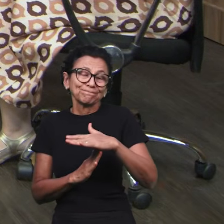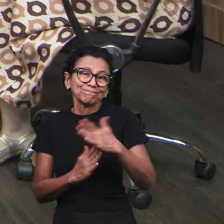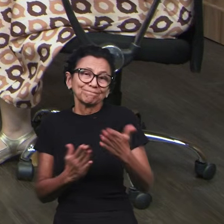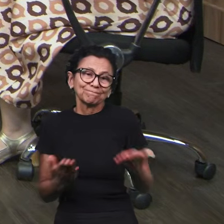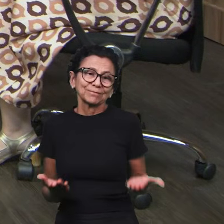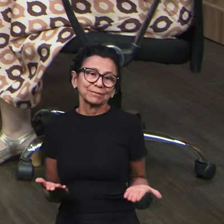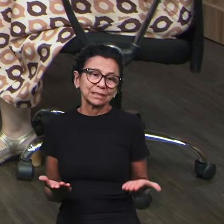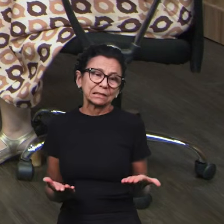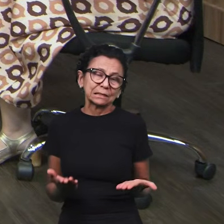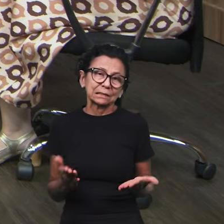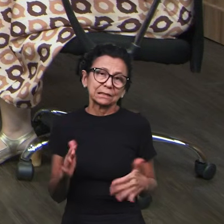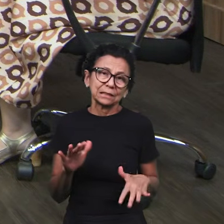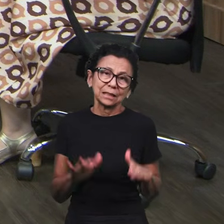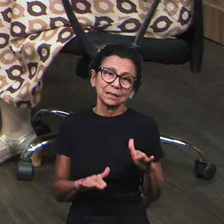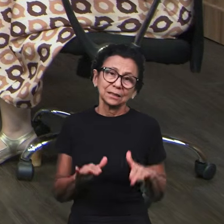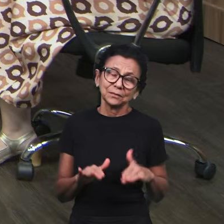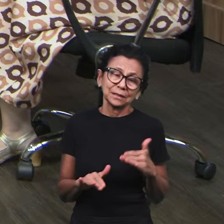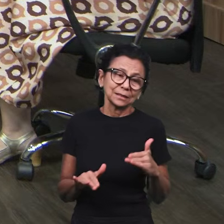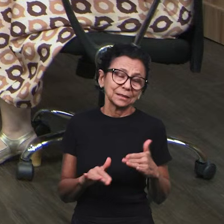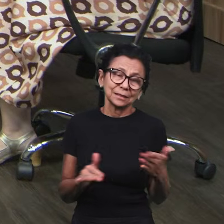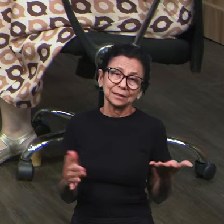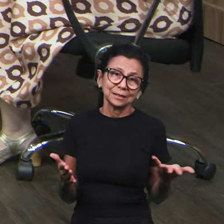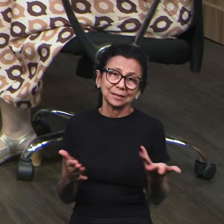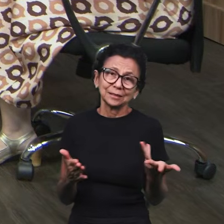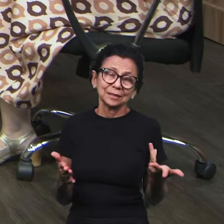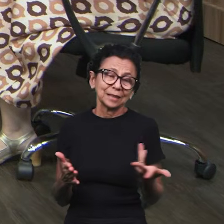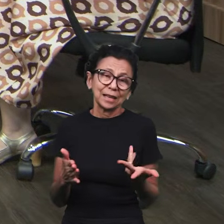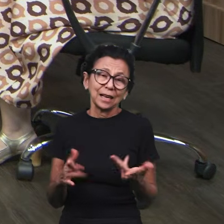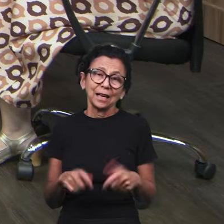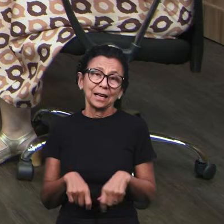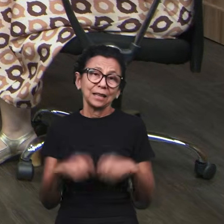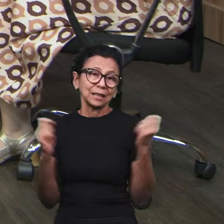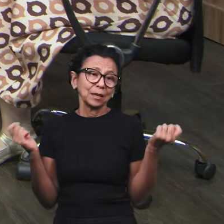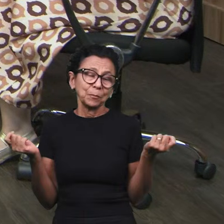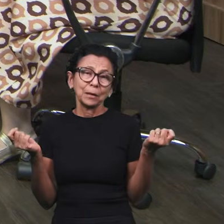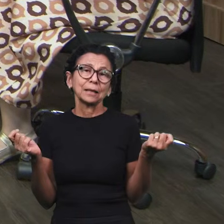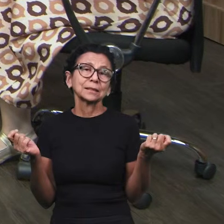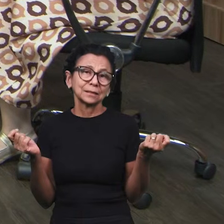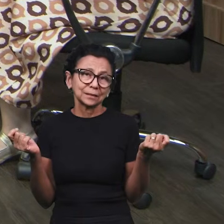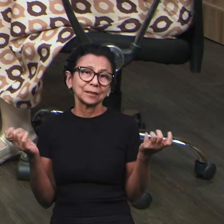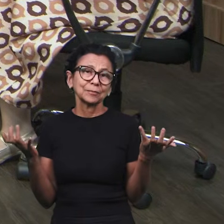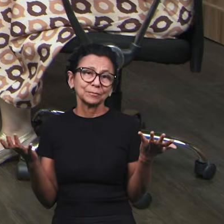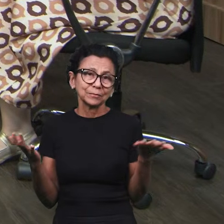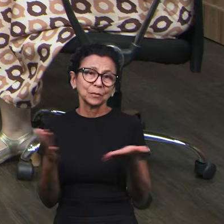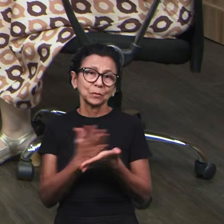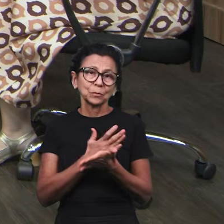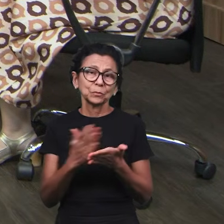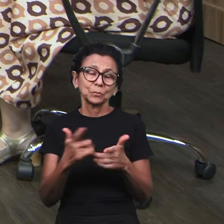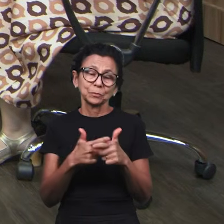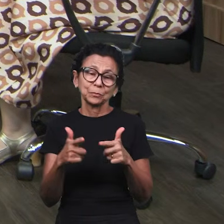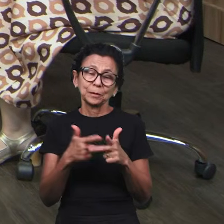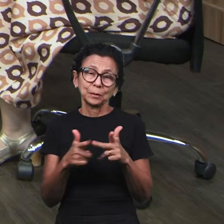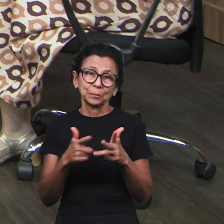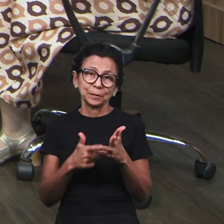vezes está além da capacidade de resolução de certos problemas.